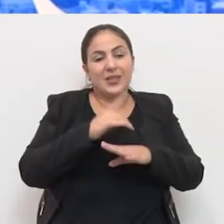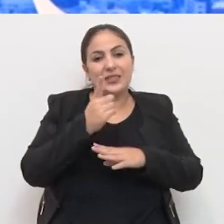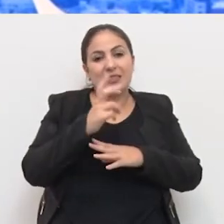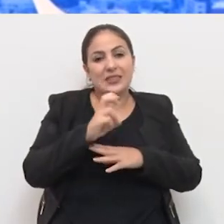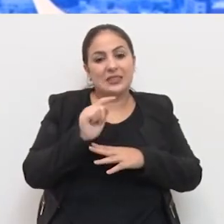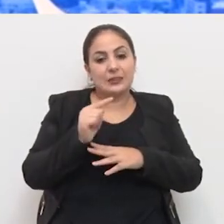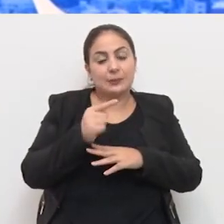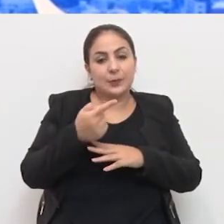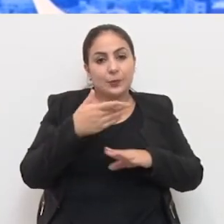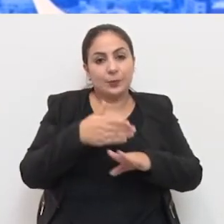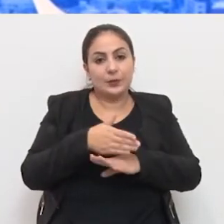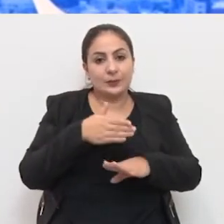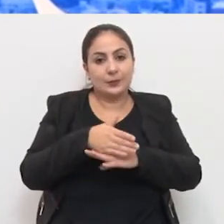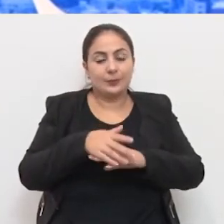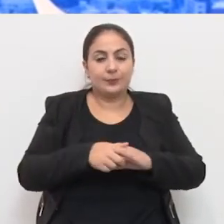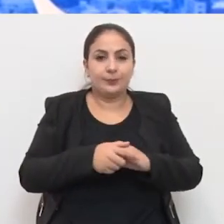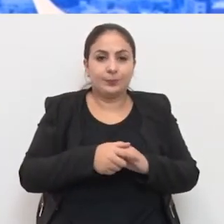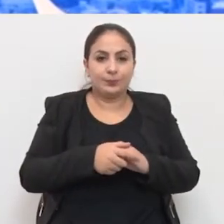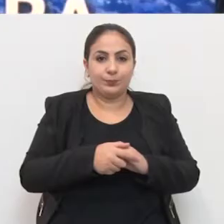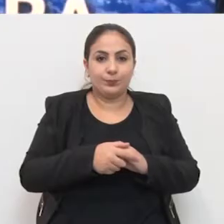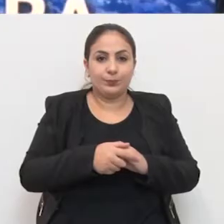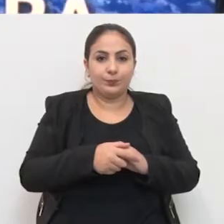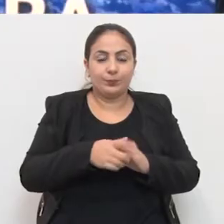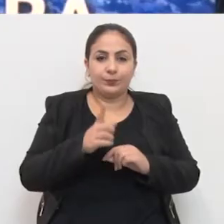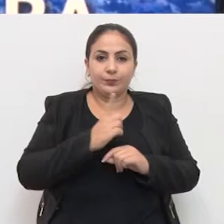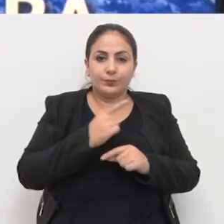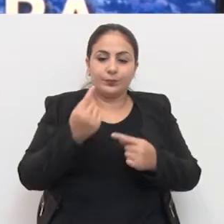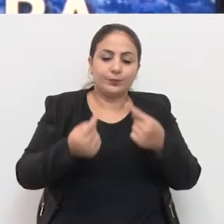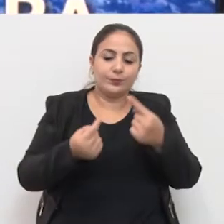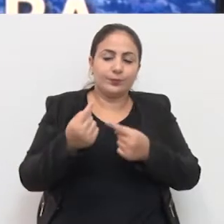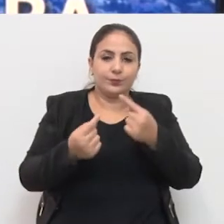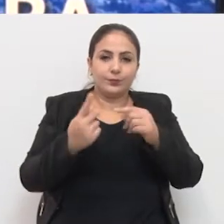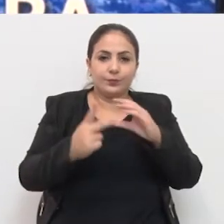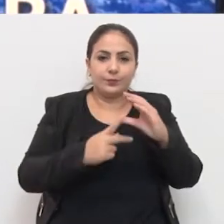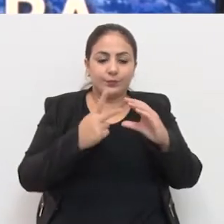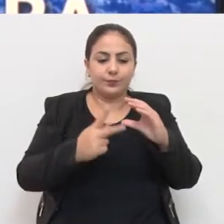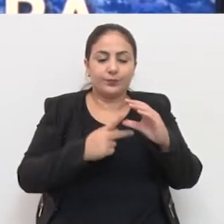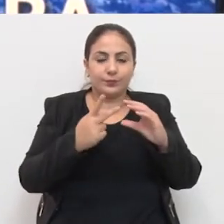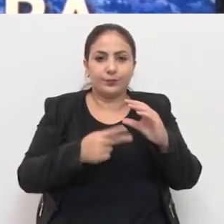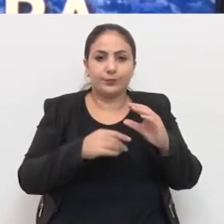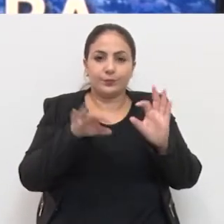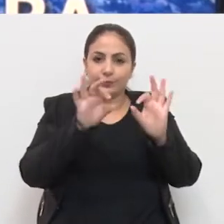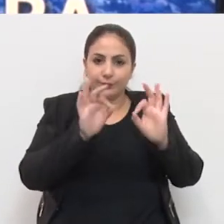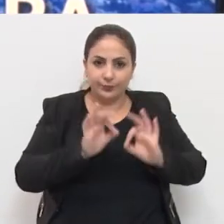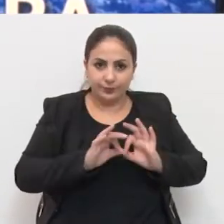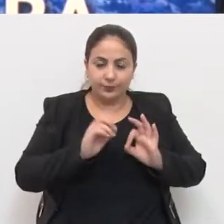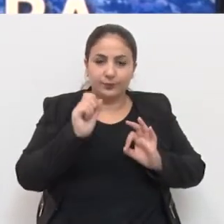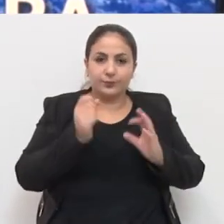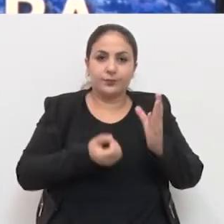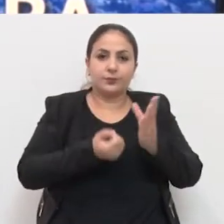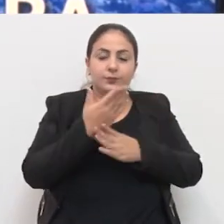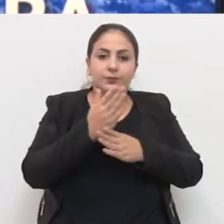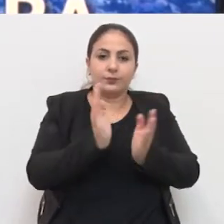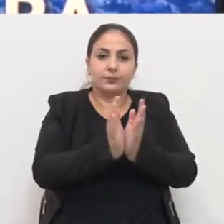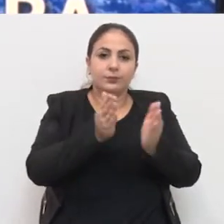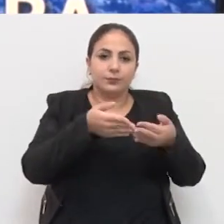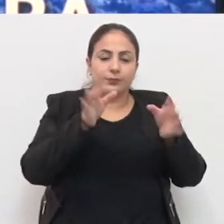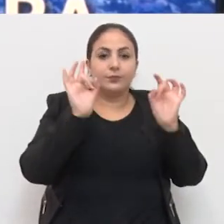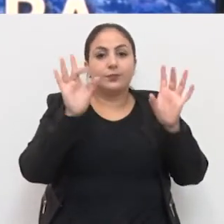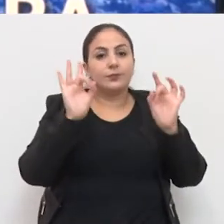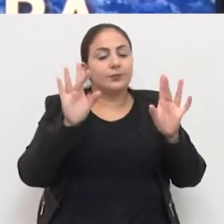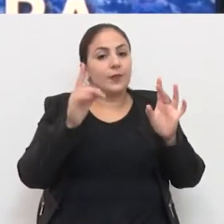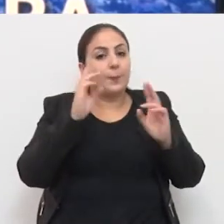mais de 15 mil participantes. Está tramitando na Câmara de Vereadores o projeto que cria a